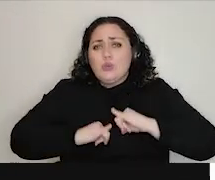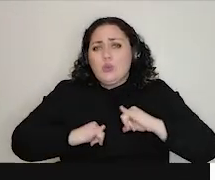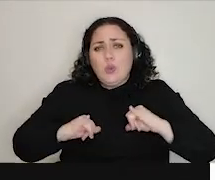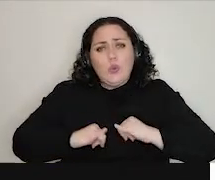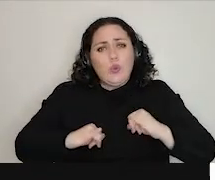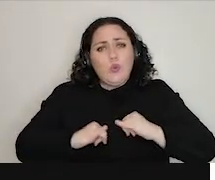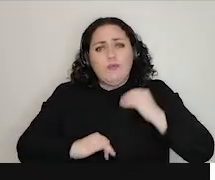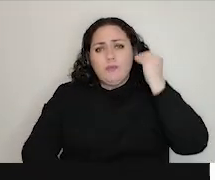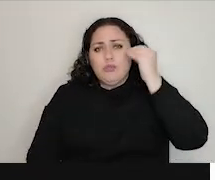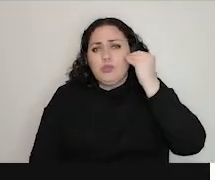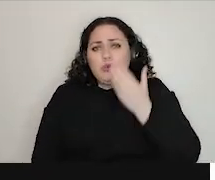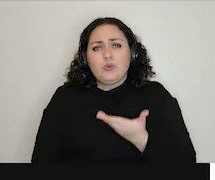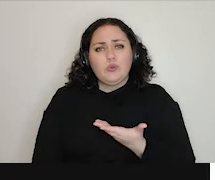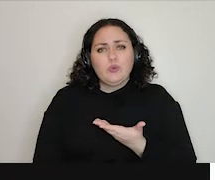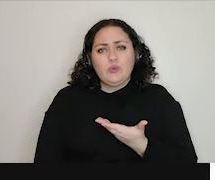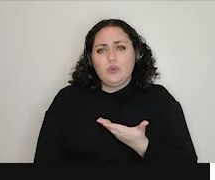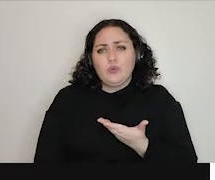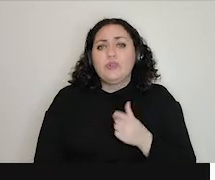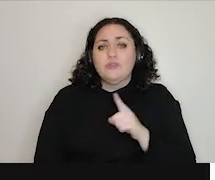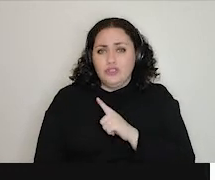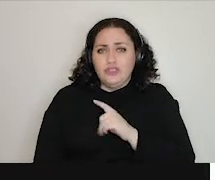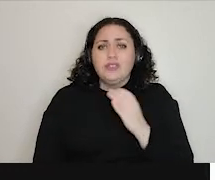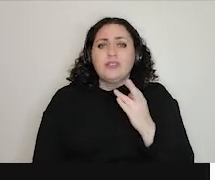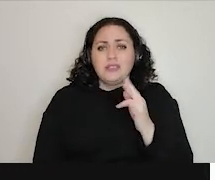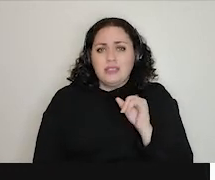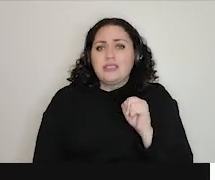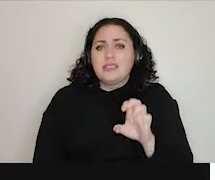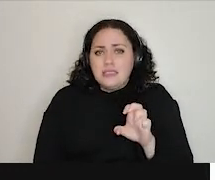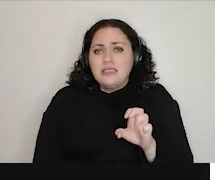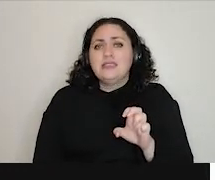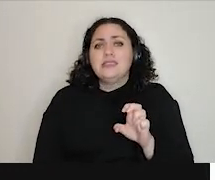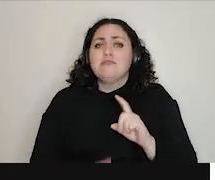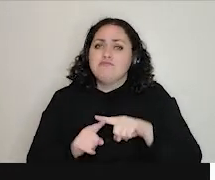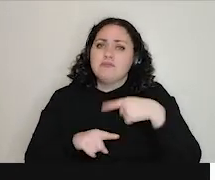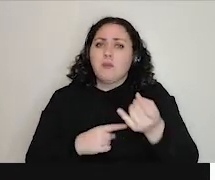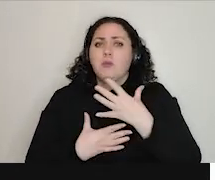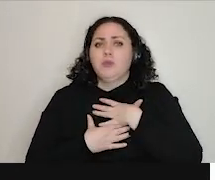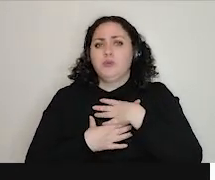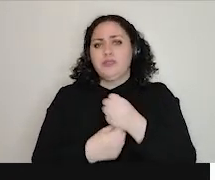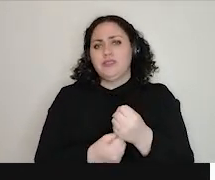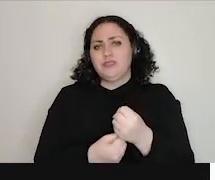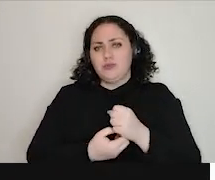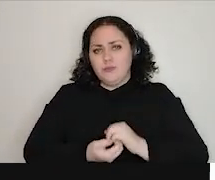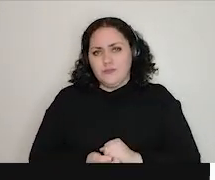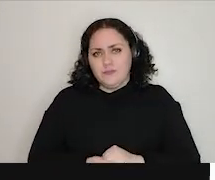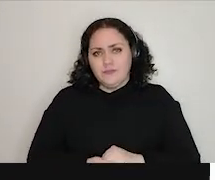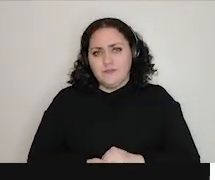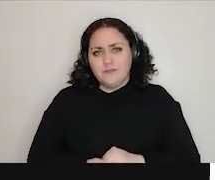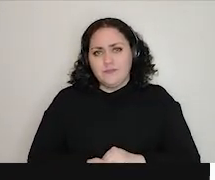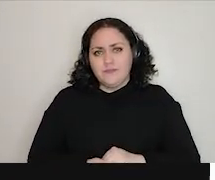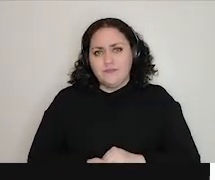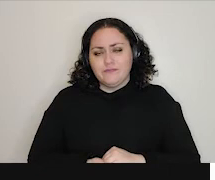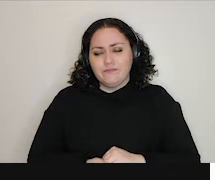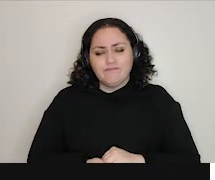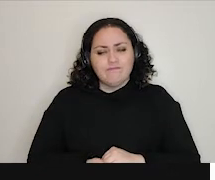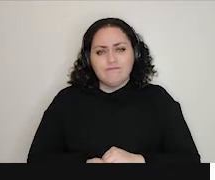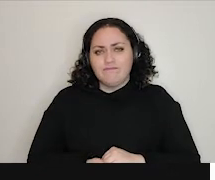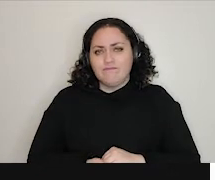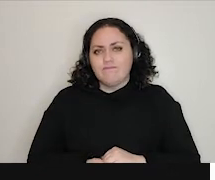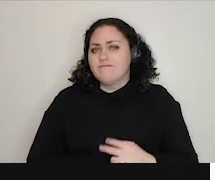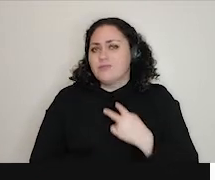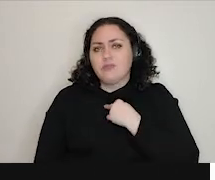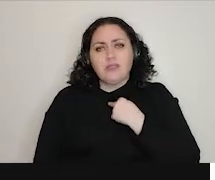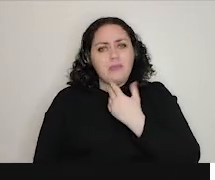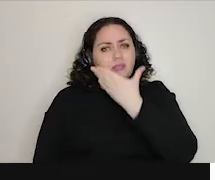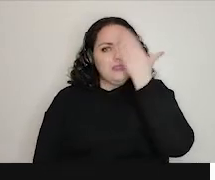que estava em tenso sofrimento psíquico, né, em crise psicótica e que cometeu suicídio. Não tem como a gente passar batido também